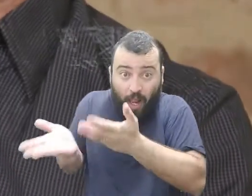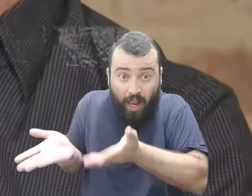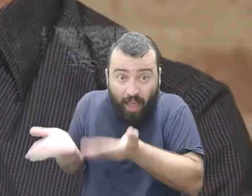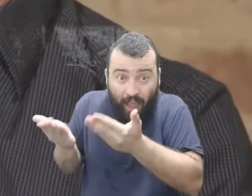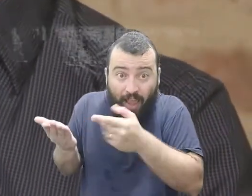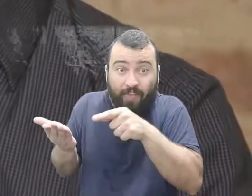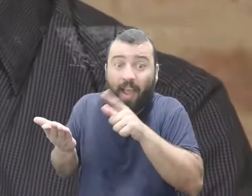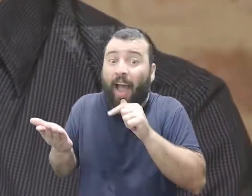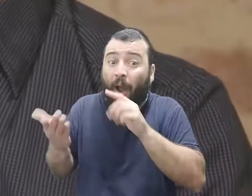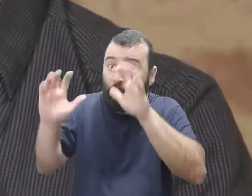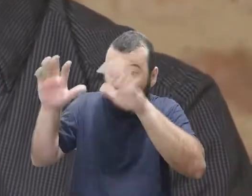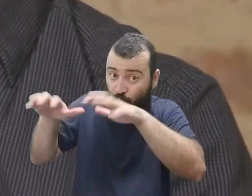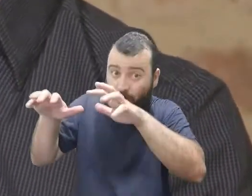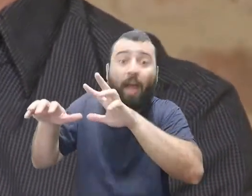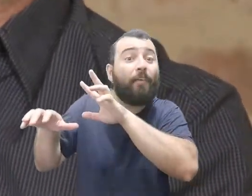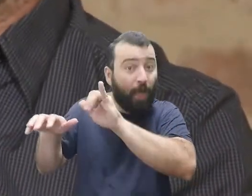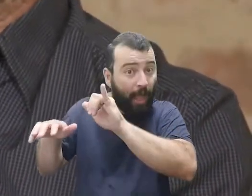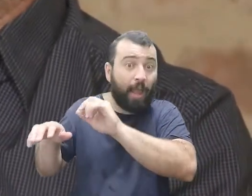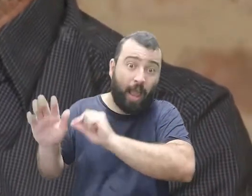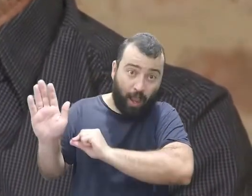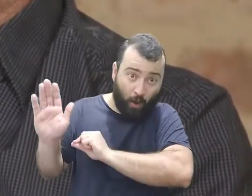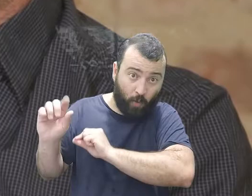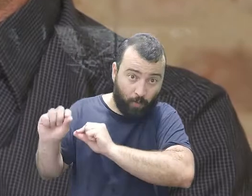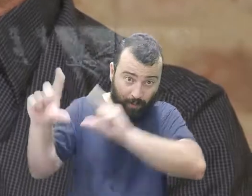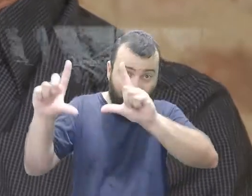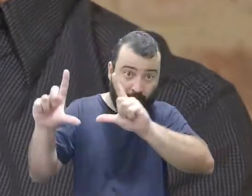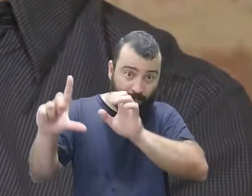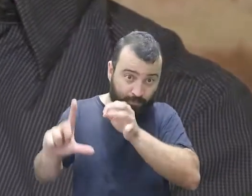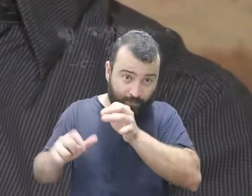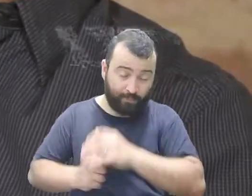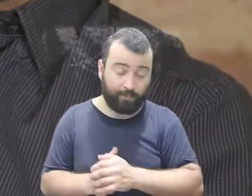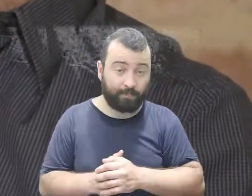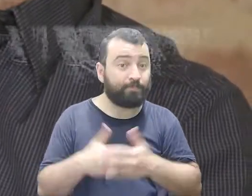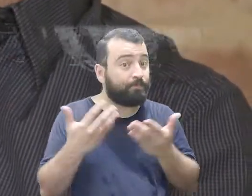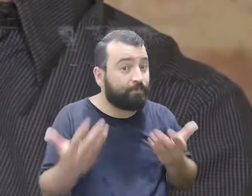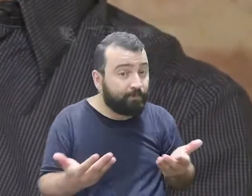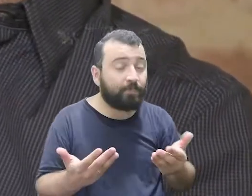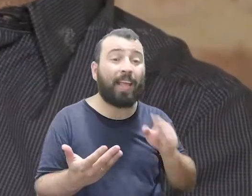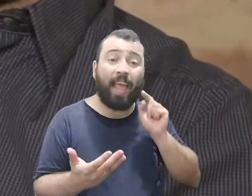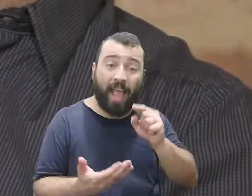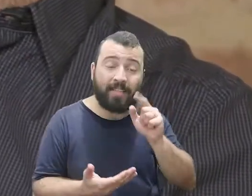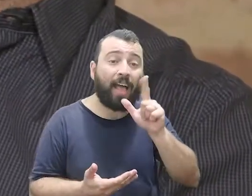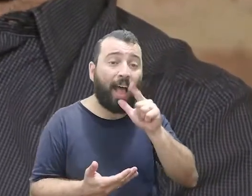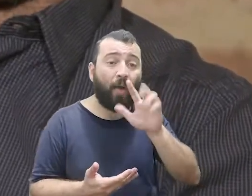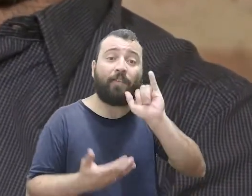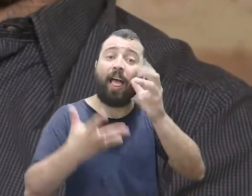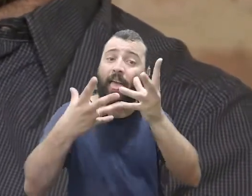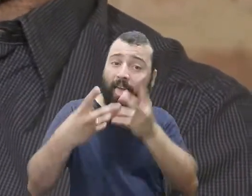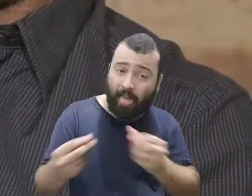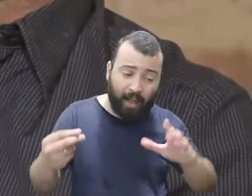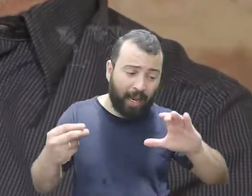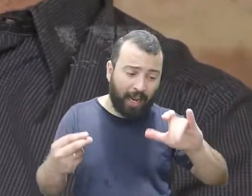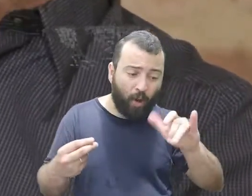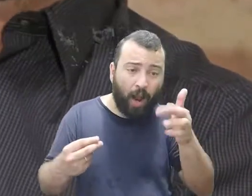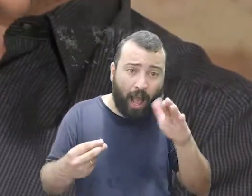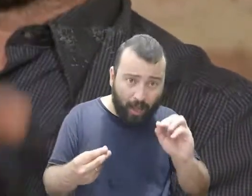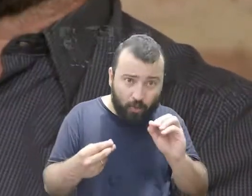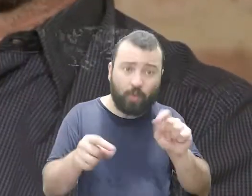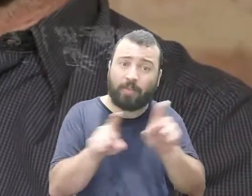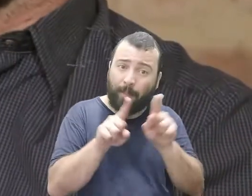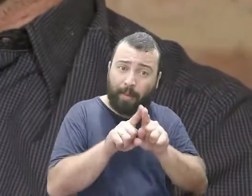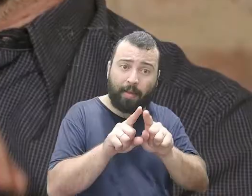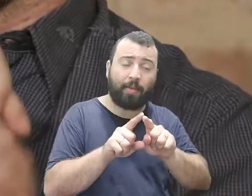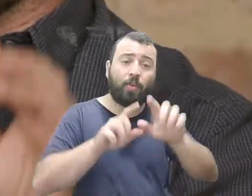leves na água da chuva vai aumentar. Então, essa água vai dissolver o calcário